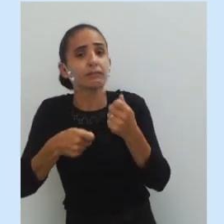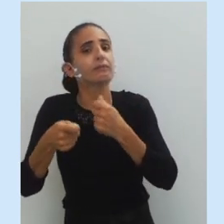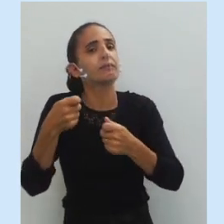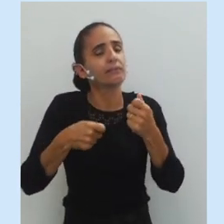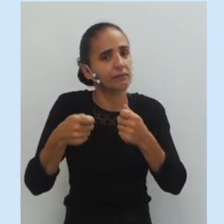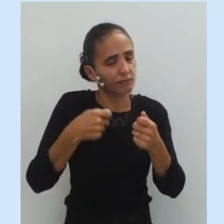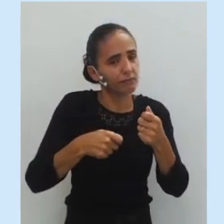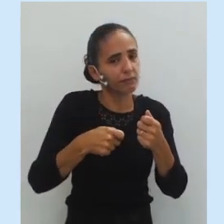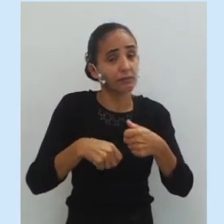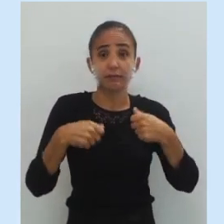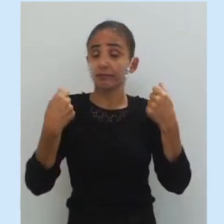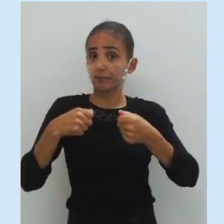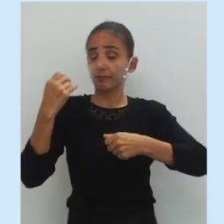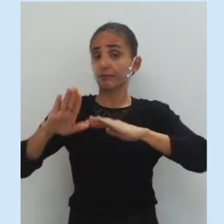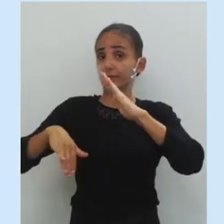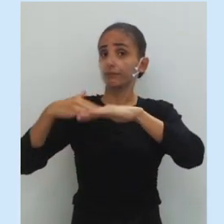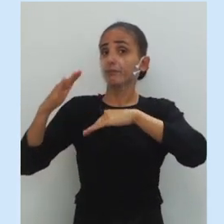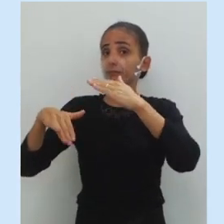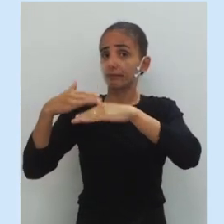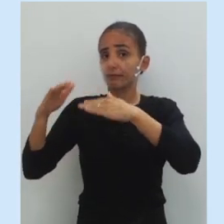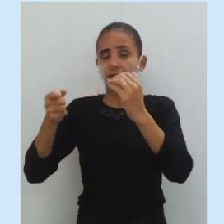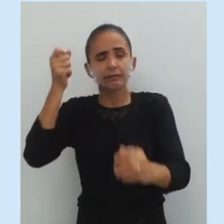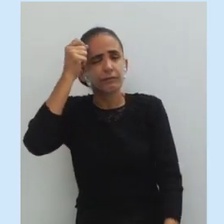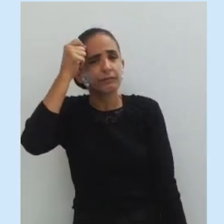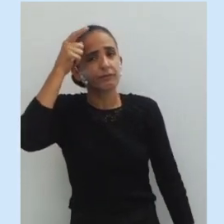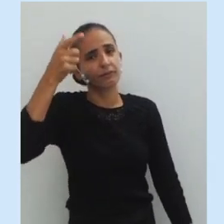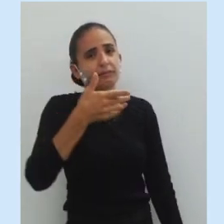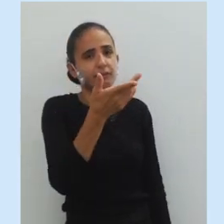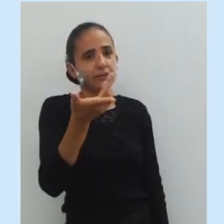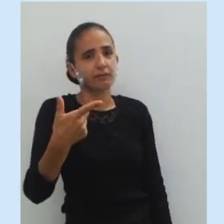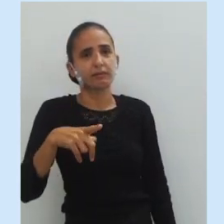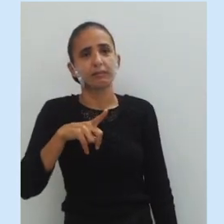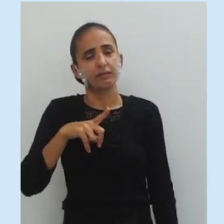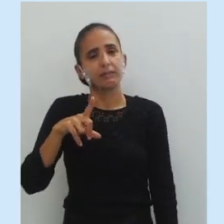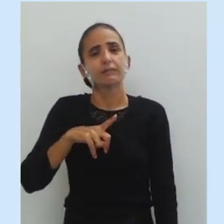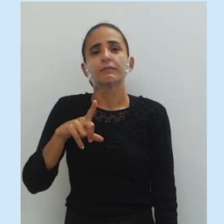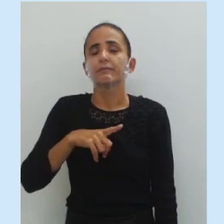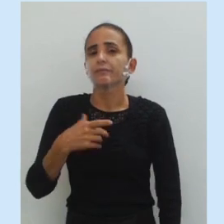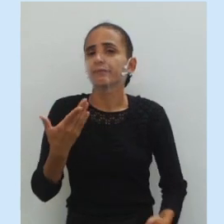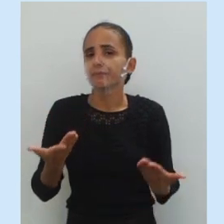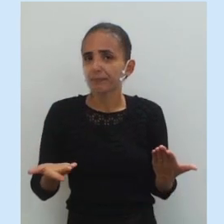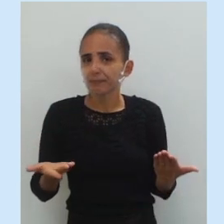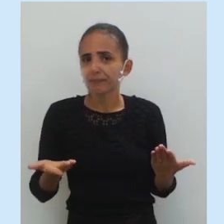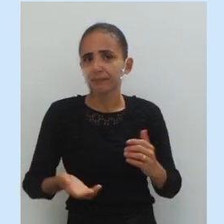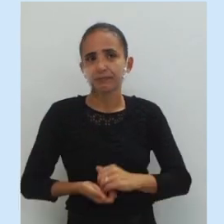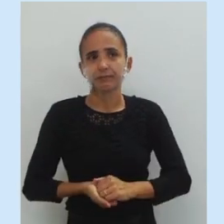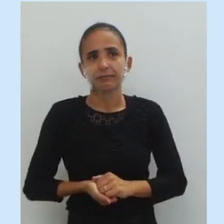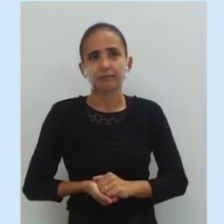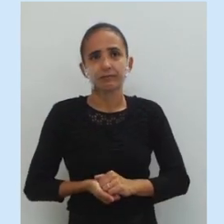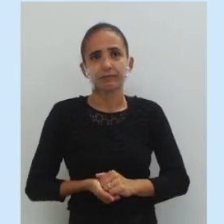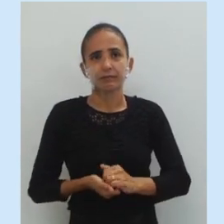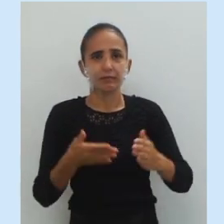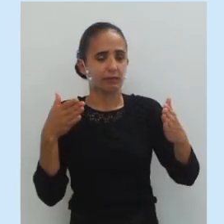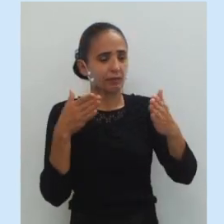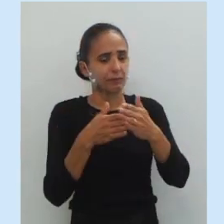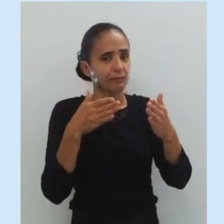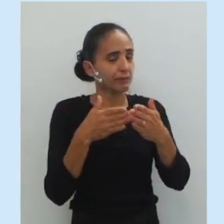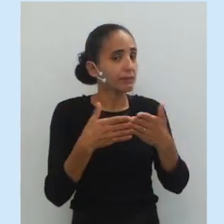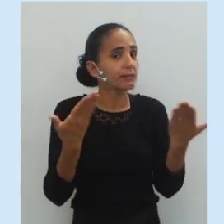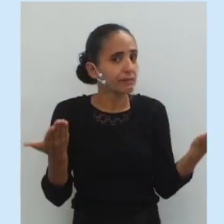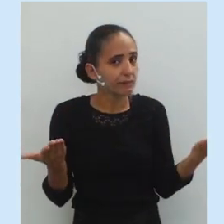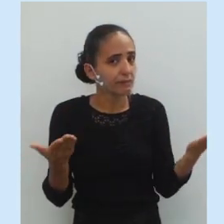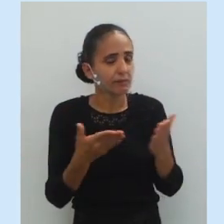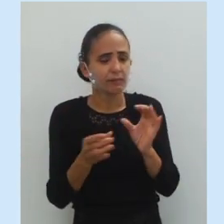para desenvolver aí as suas ideias. Existe também, quando se fala de barreiras